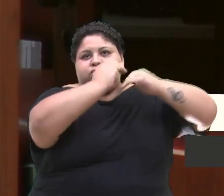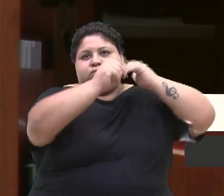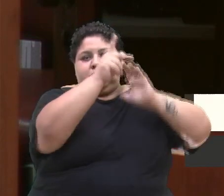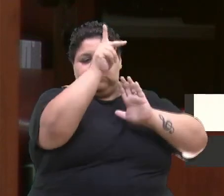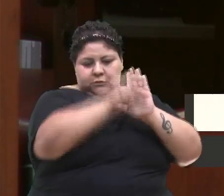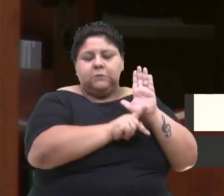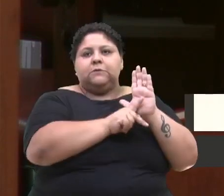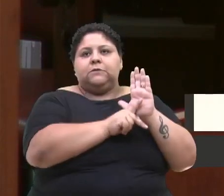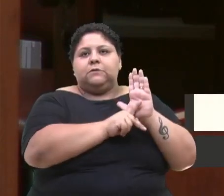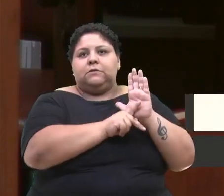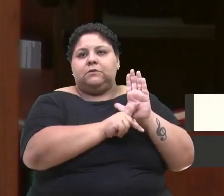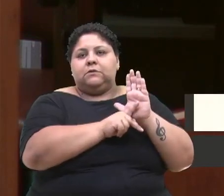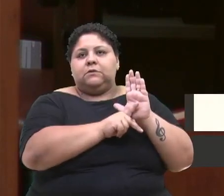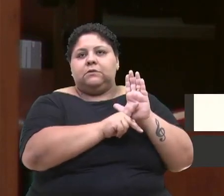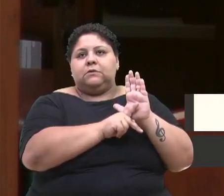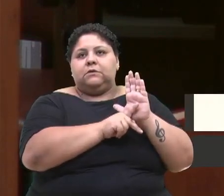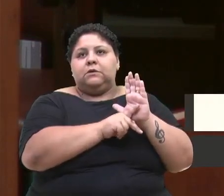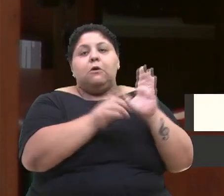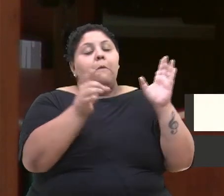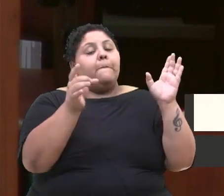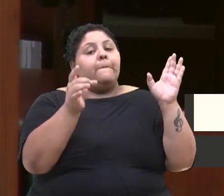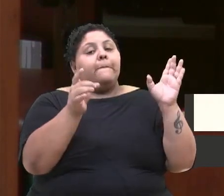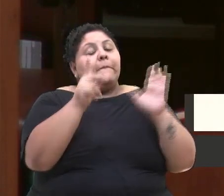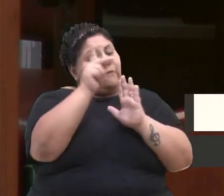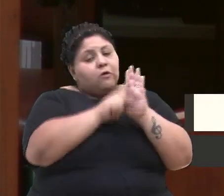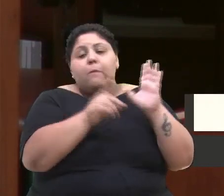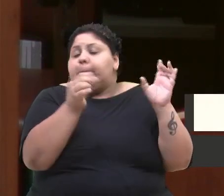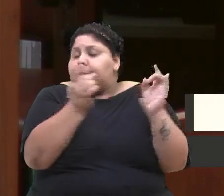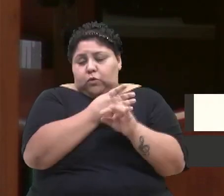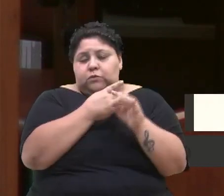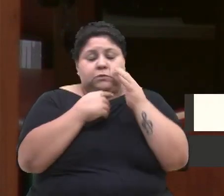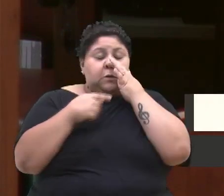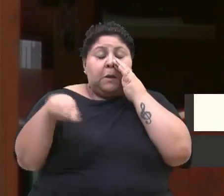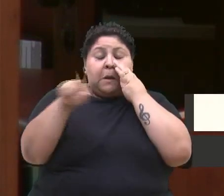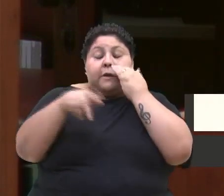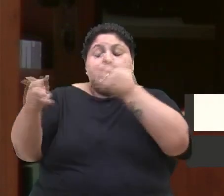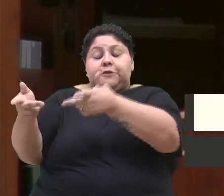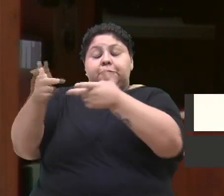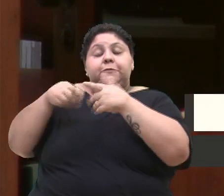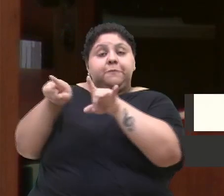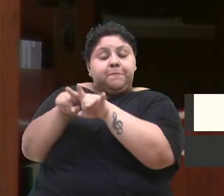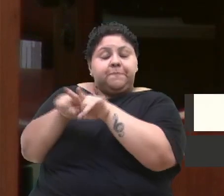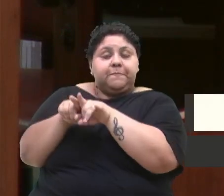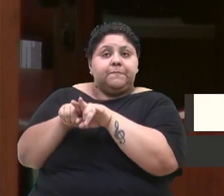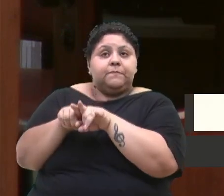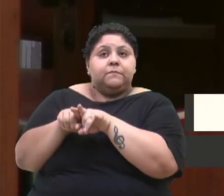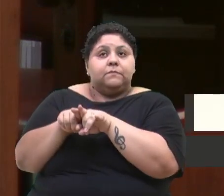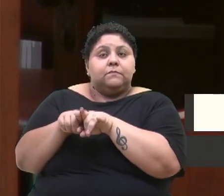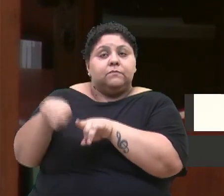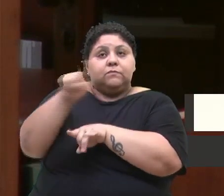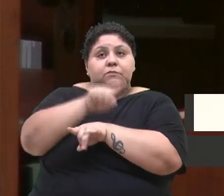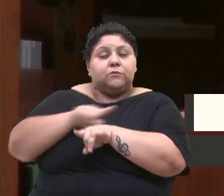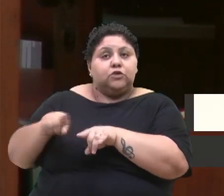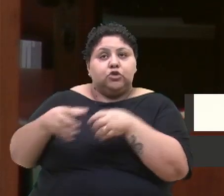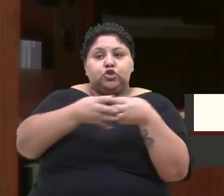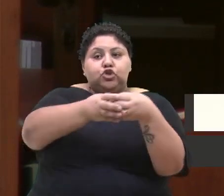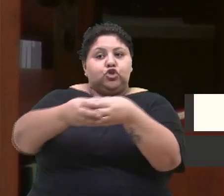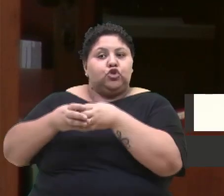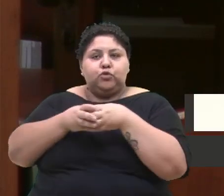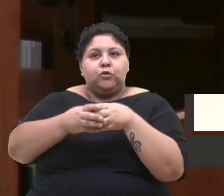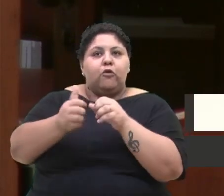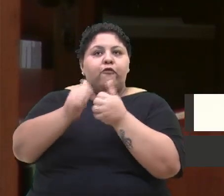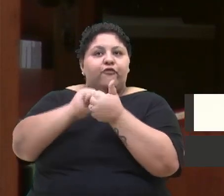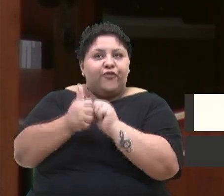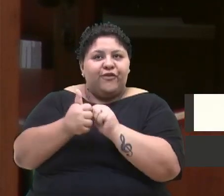projeto para que ele ficasse, de fato, né, efetivo. E a gente visitou também, né, os nossos times de futebol. Até